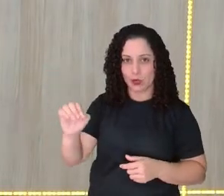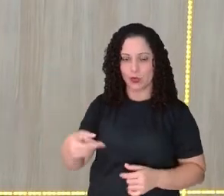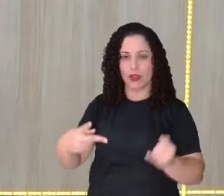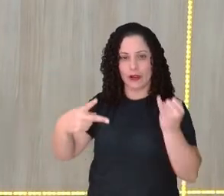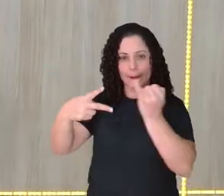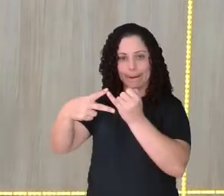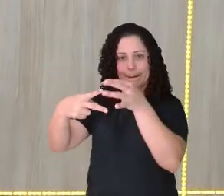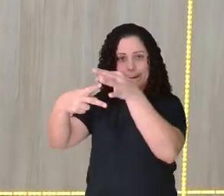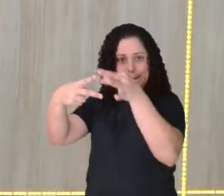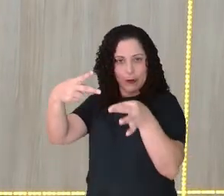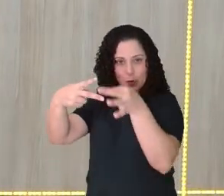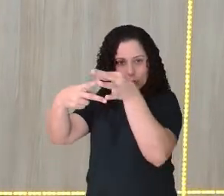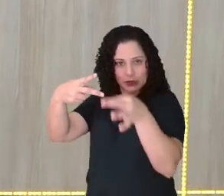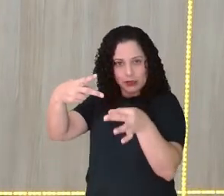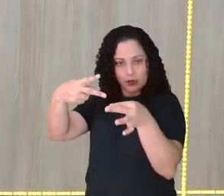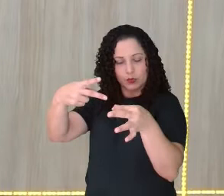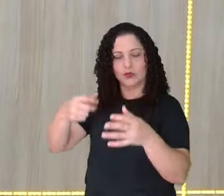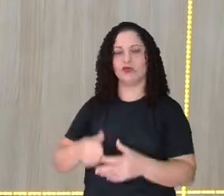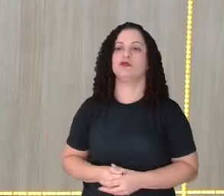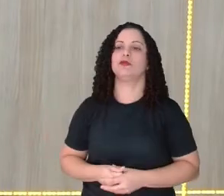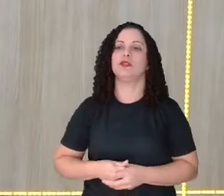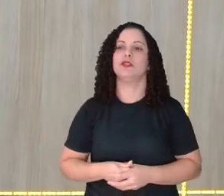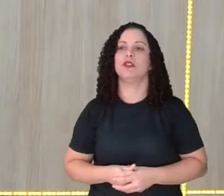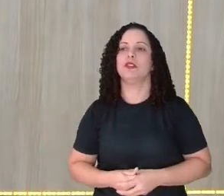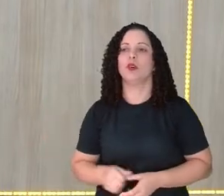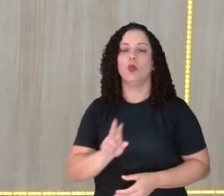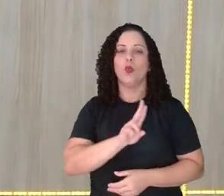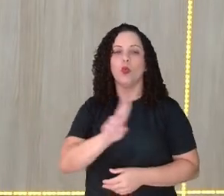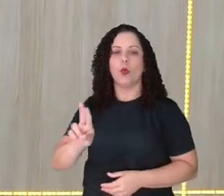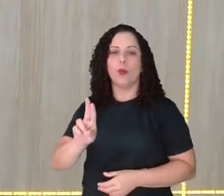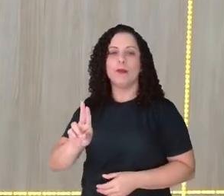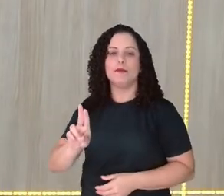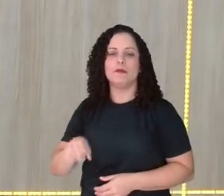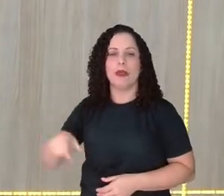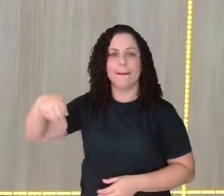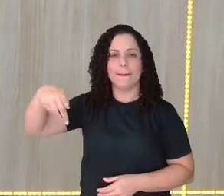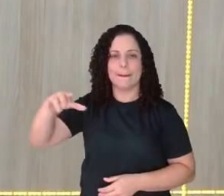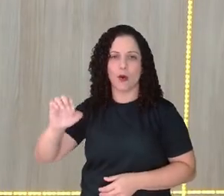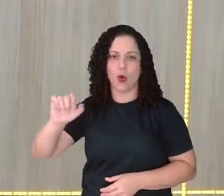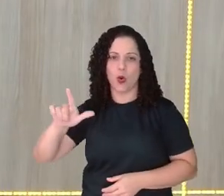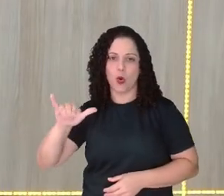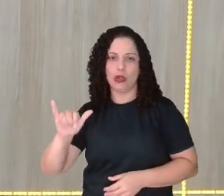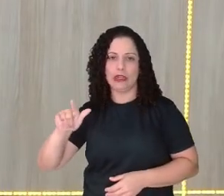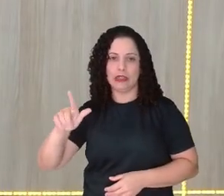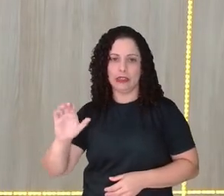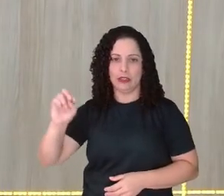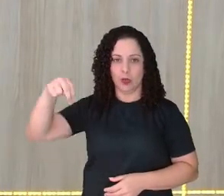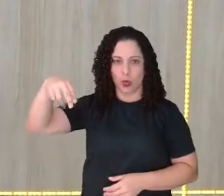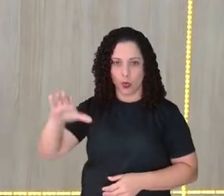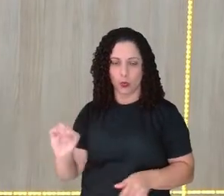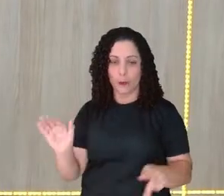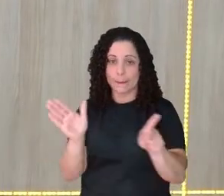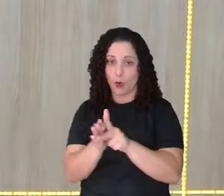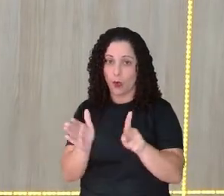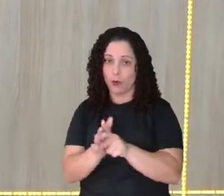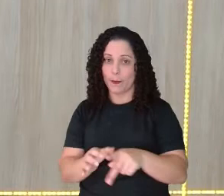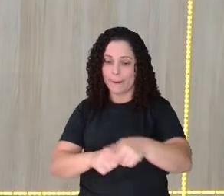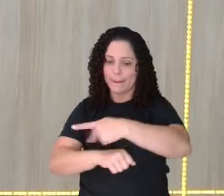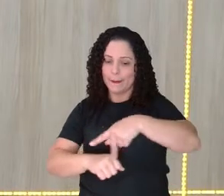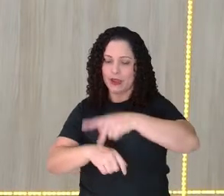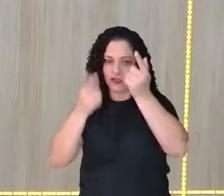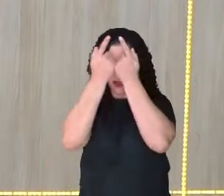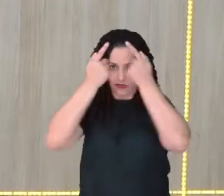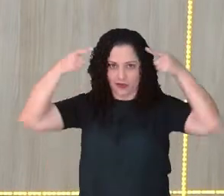seu nome, tá? Os polígonos, o nome polígono, ele é uma palavra de origem grega, tá? Que se